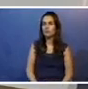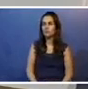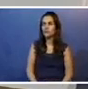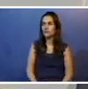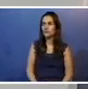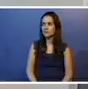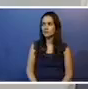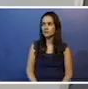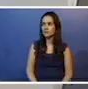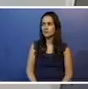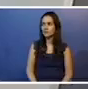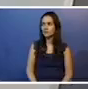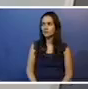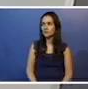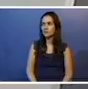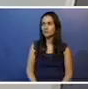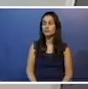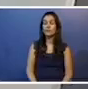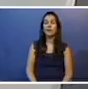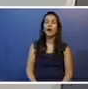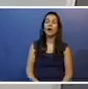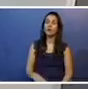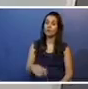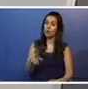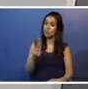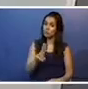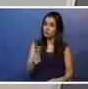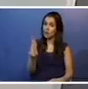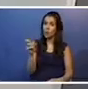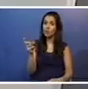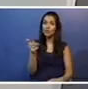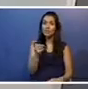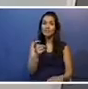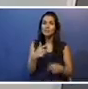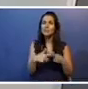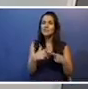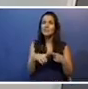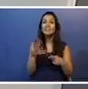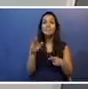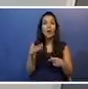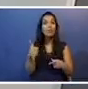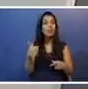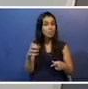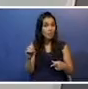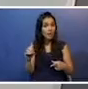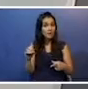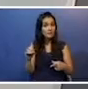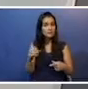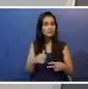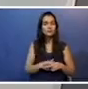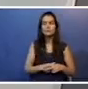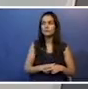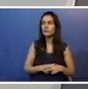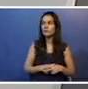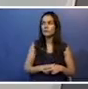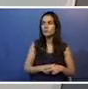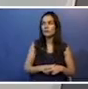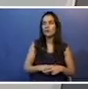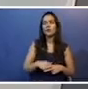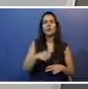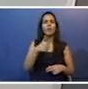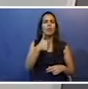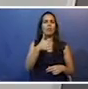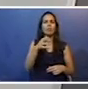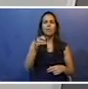o que eu vou utilizar? O X vale 10. E se eu tirar 1 do 10,